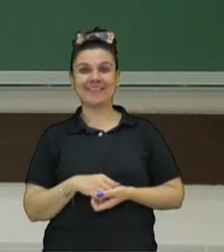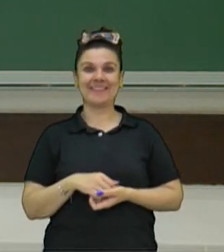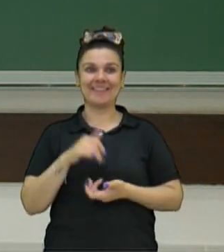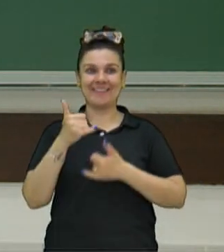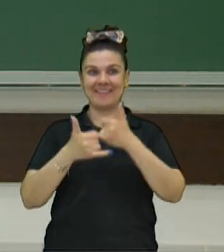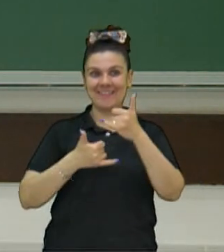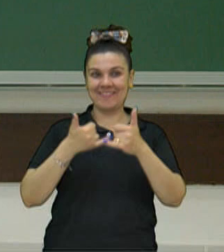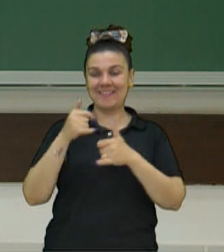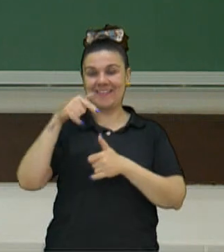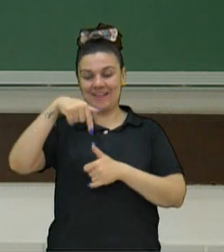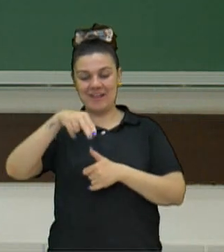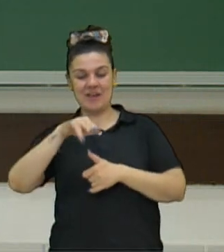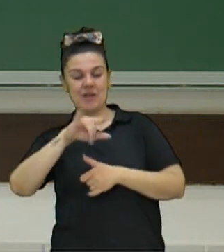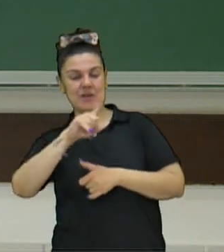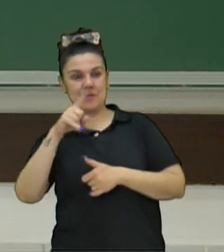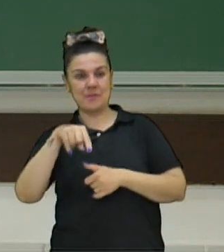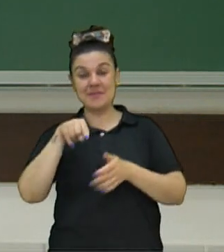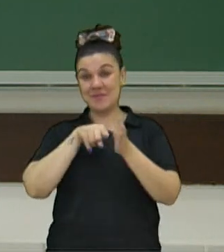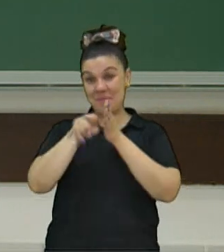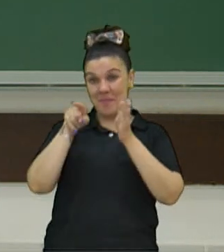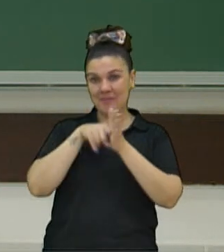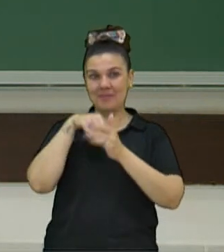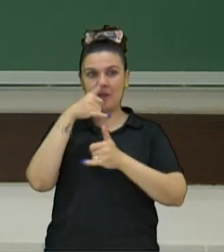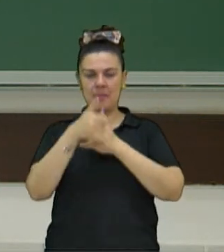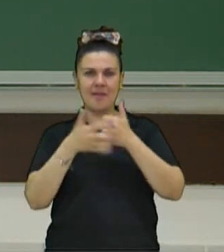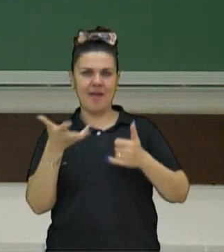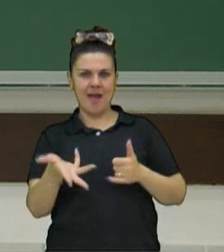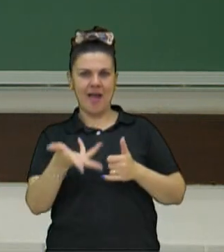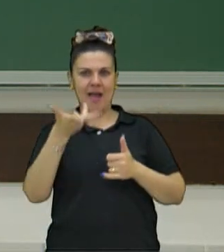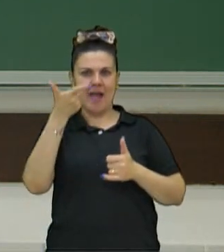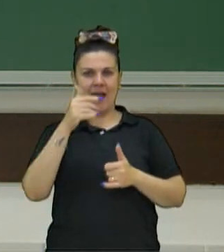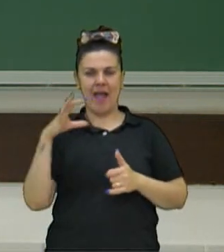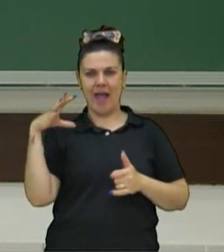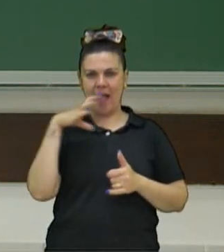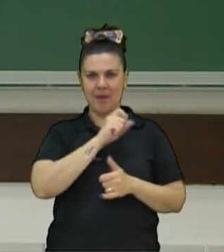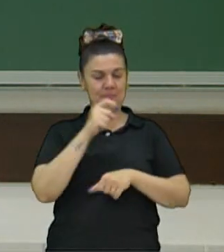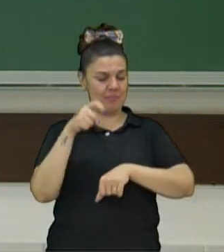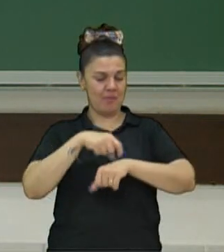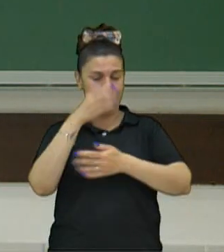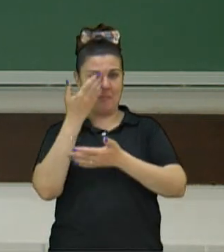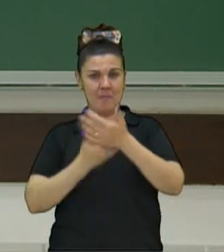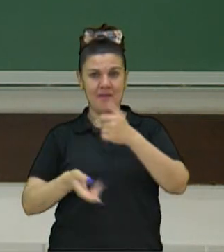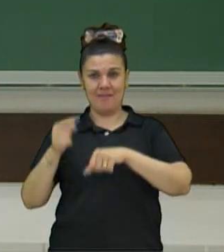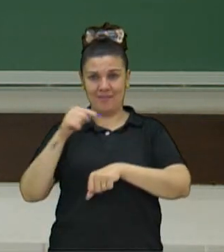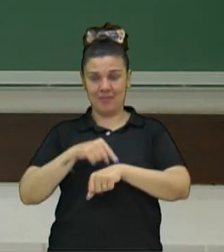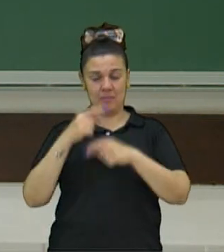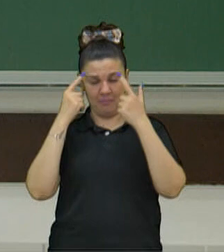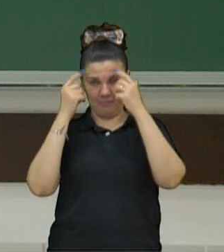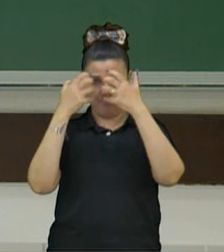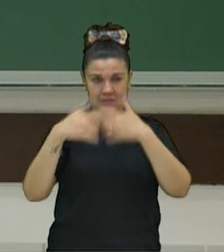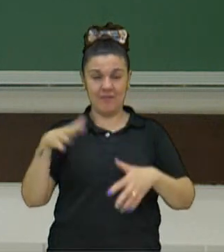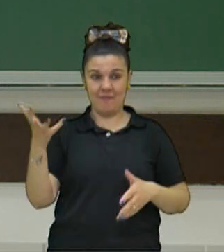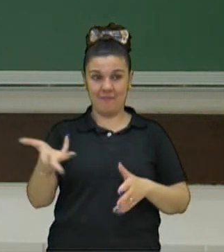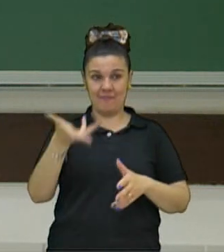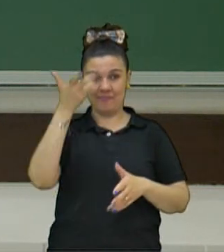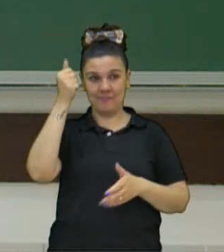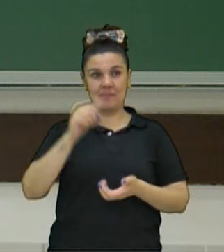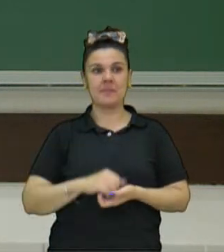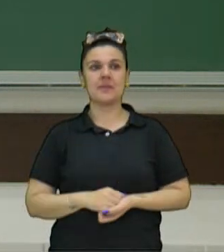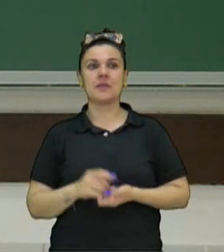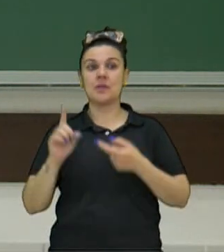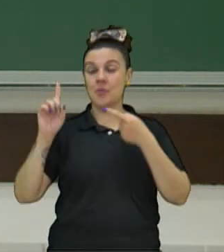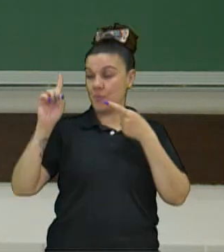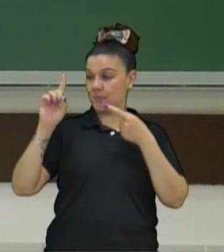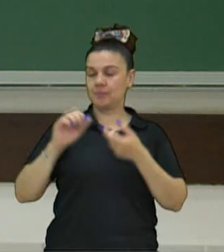tempo do quiz, let's go. Quiz é rápido, rasteiro, a gente não pode ter muito tempo para pensar. Então, vamos lá.